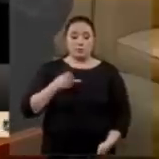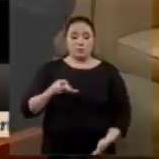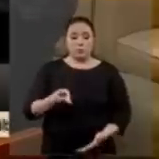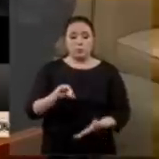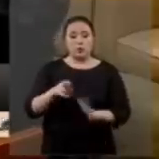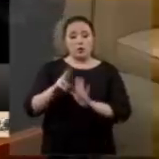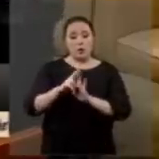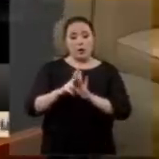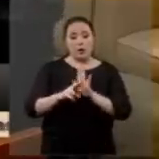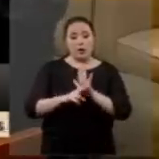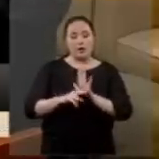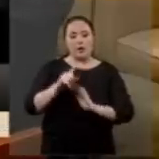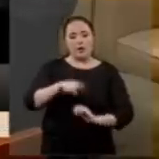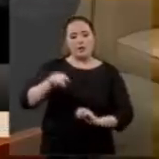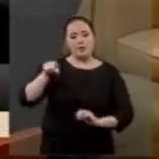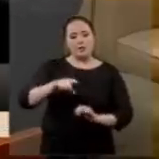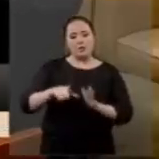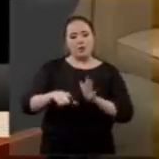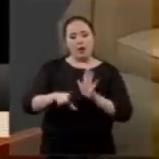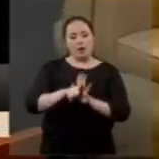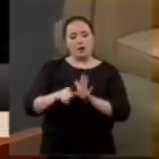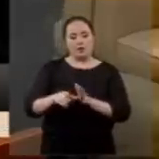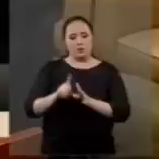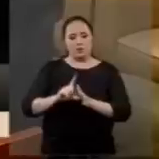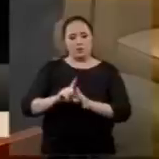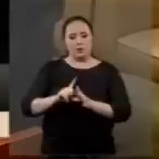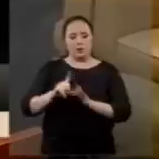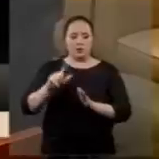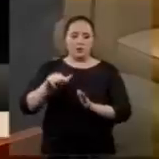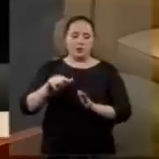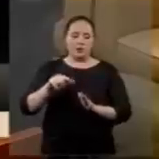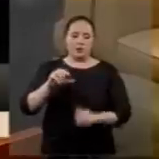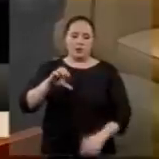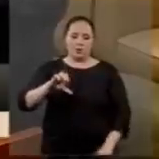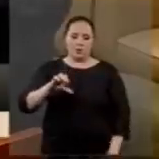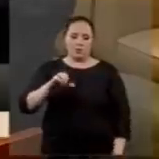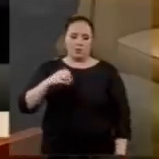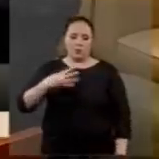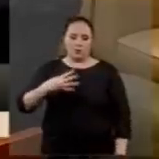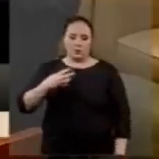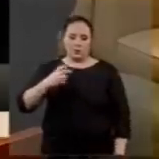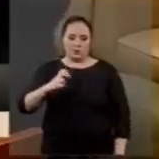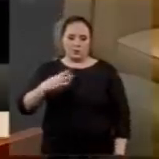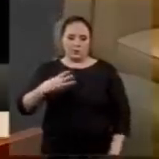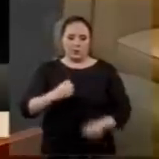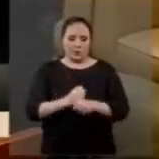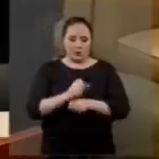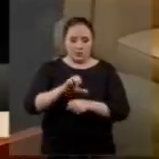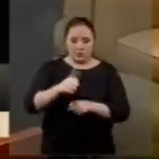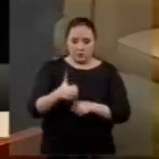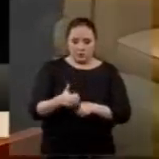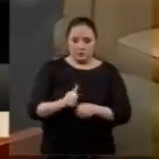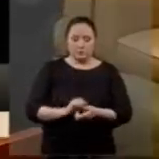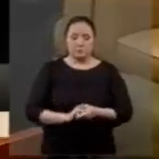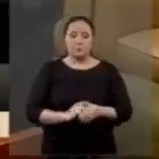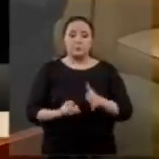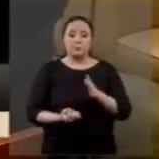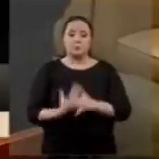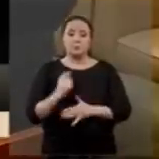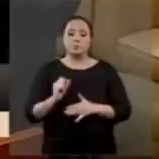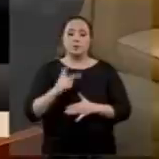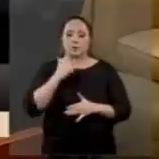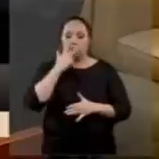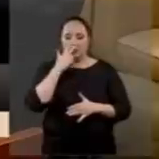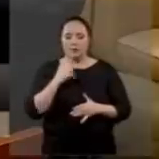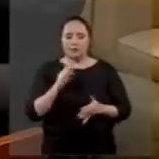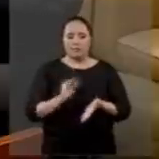norma revogando a lei anterior, Lei 9.453 de 91, criar-se-ia um enorme estado